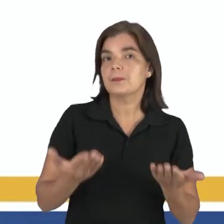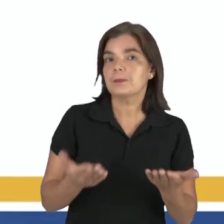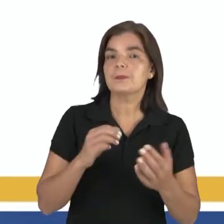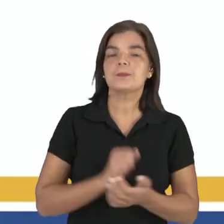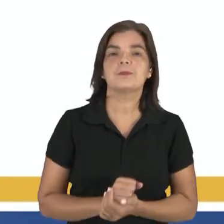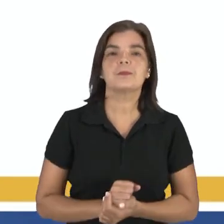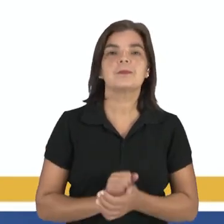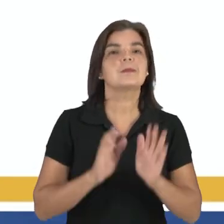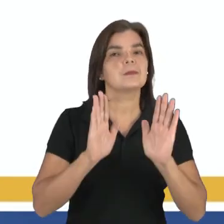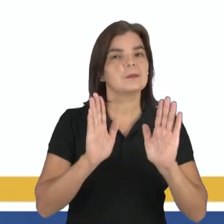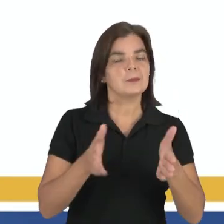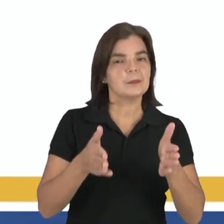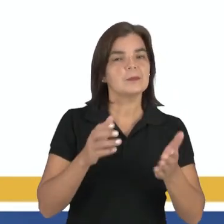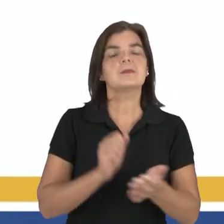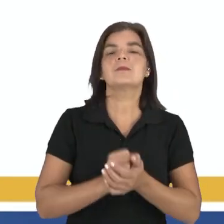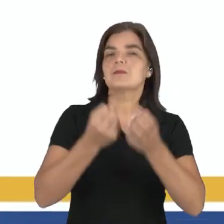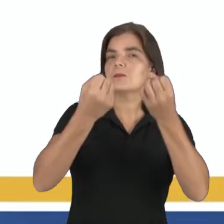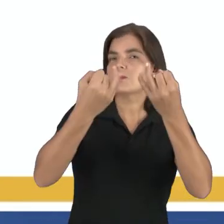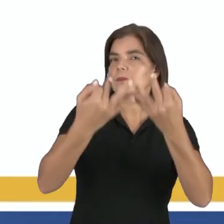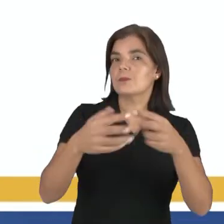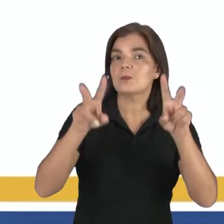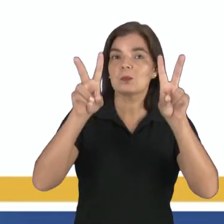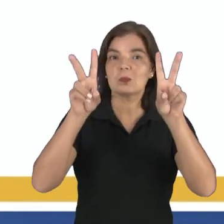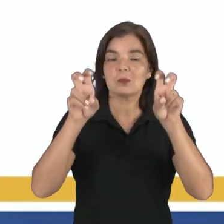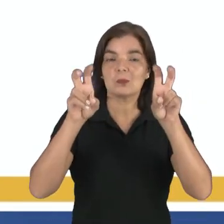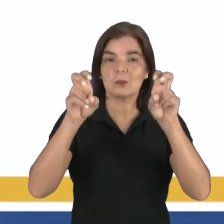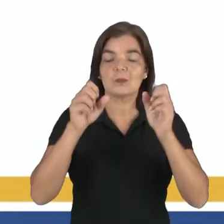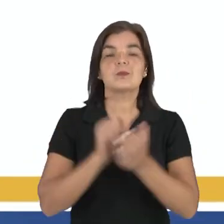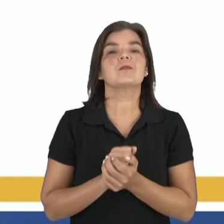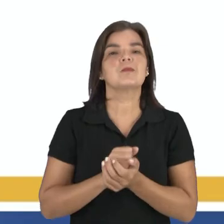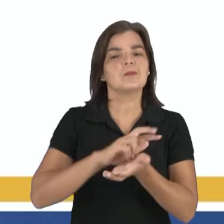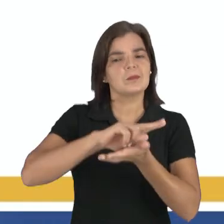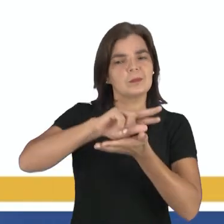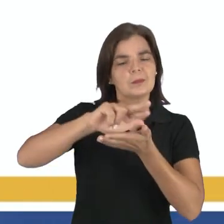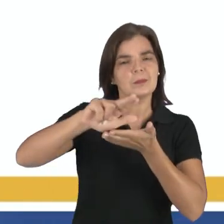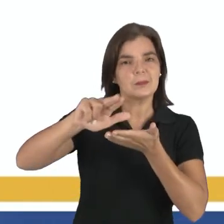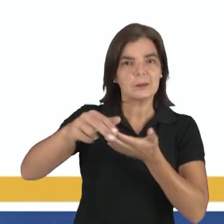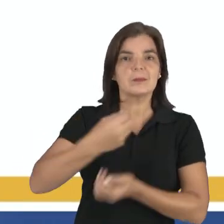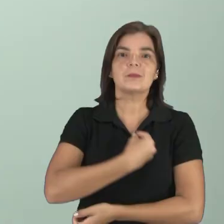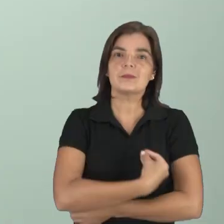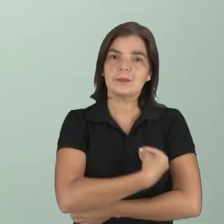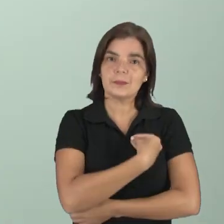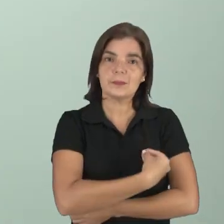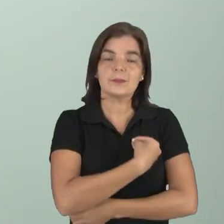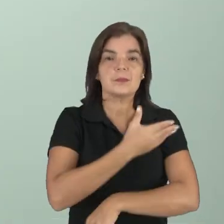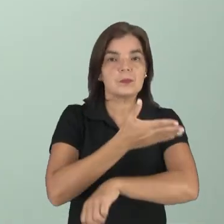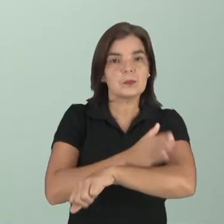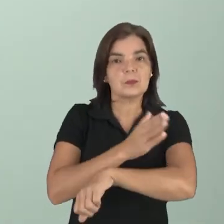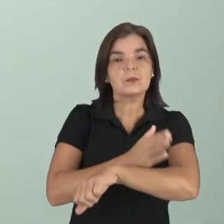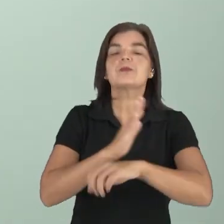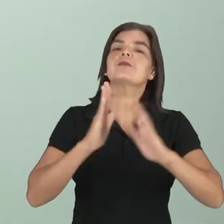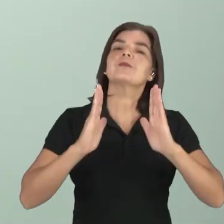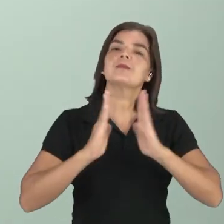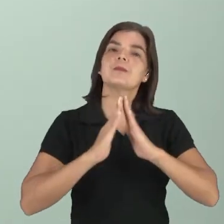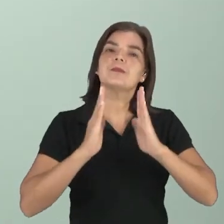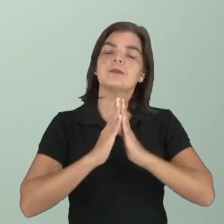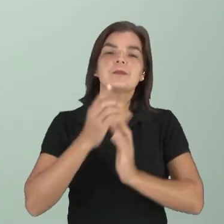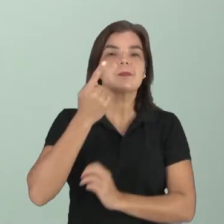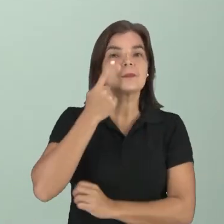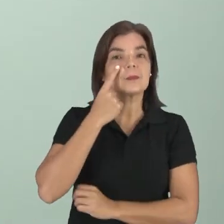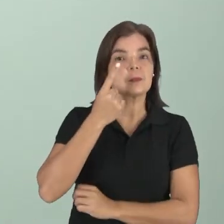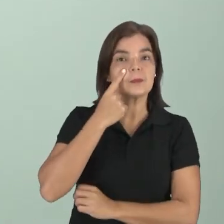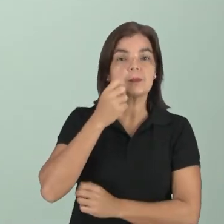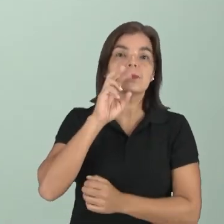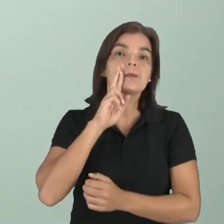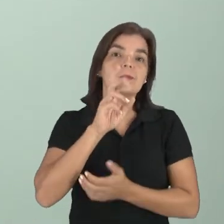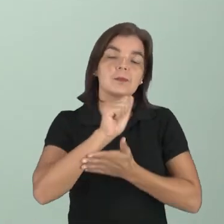Bom, agora que nós já falamos sobre o tema da diversidade das espécies, treinem em sua casa, procurem